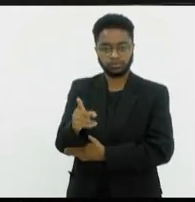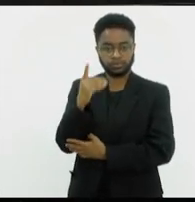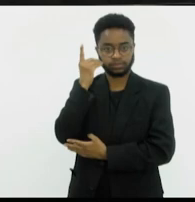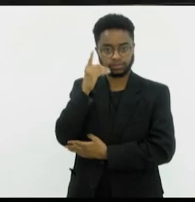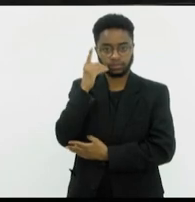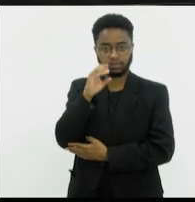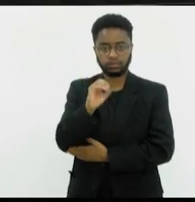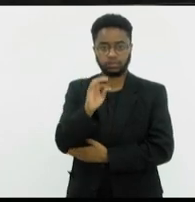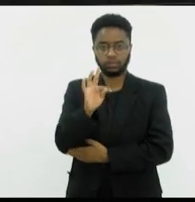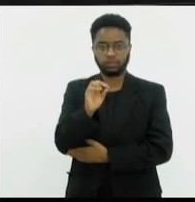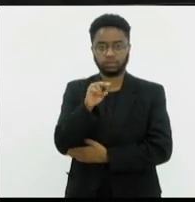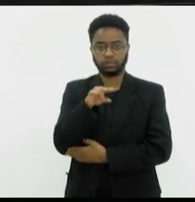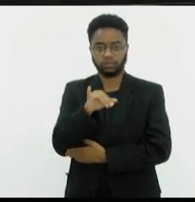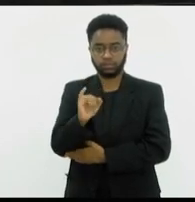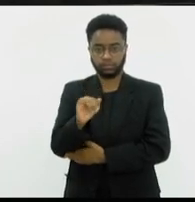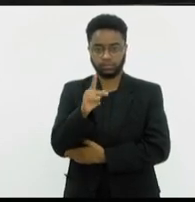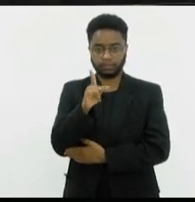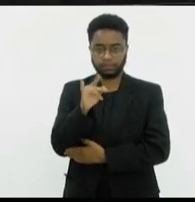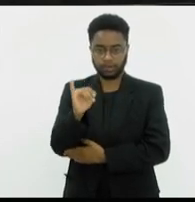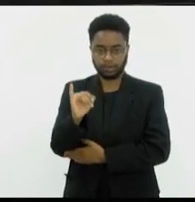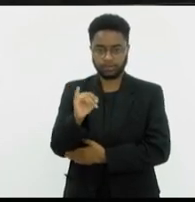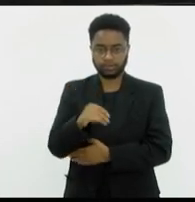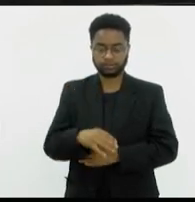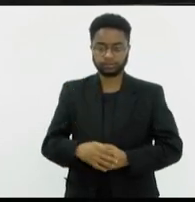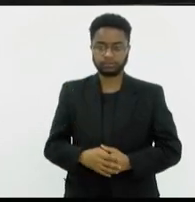Ottoni Pai.